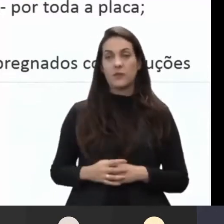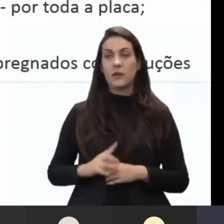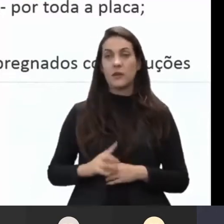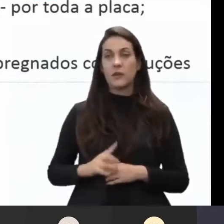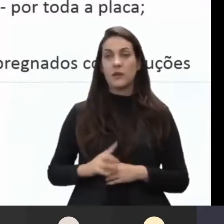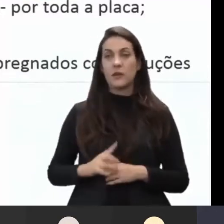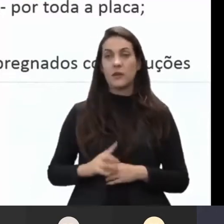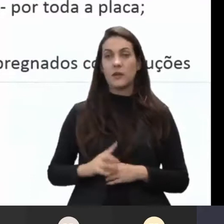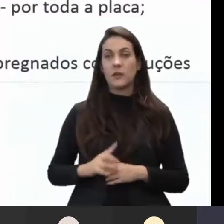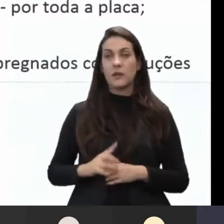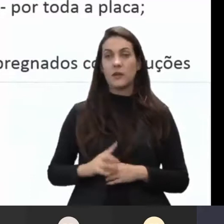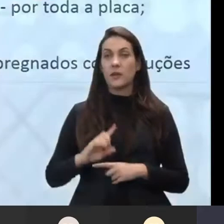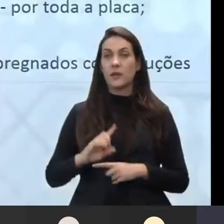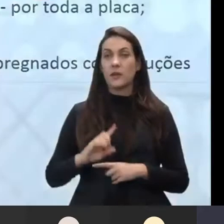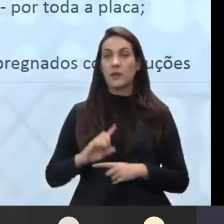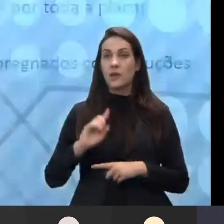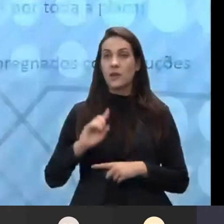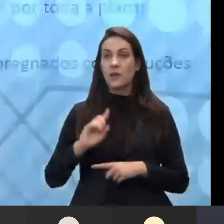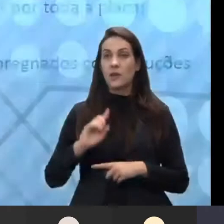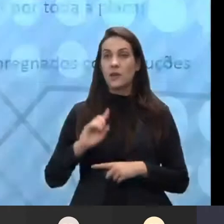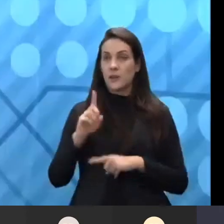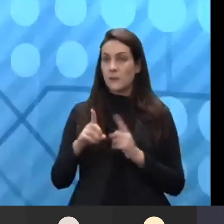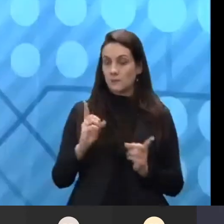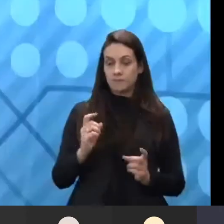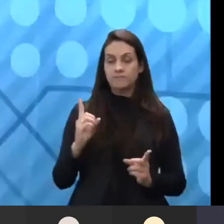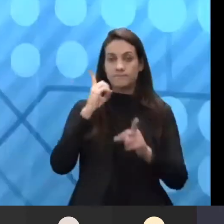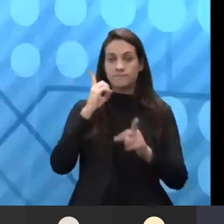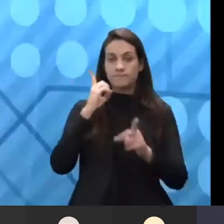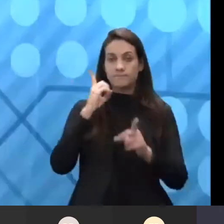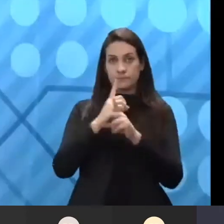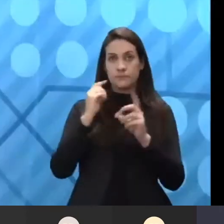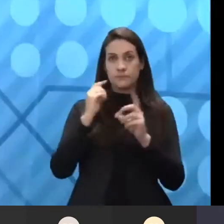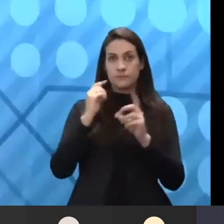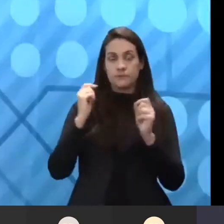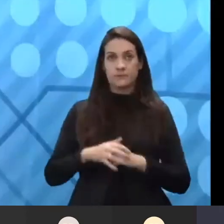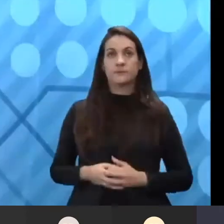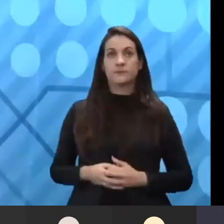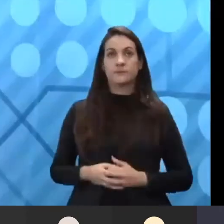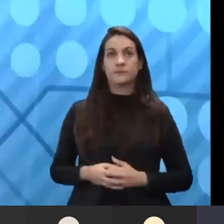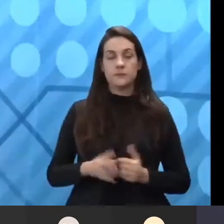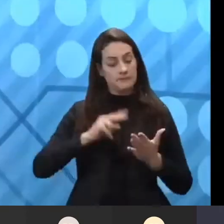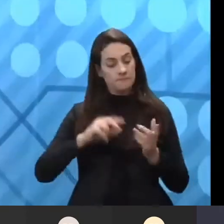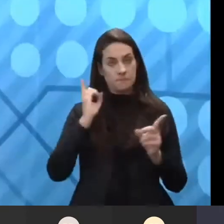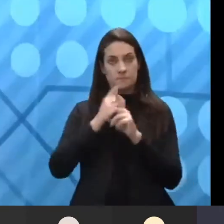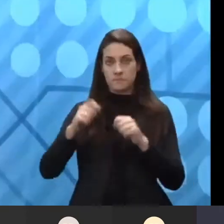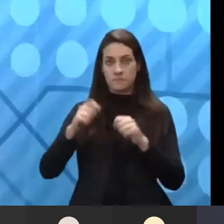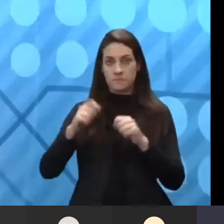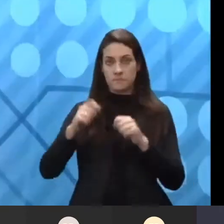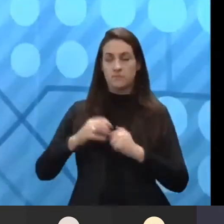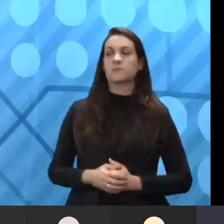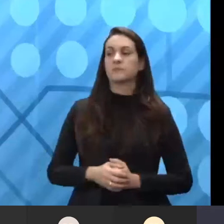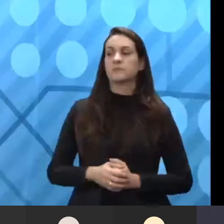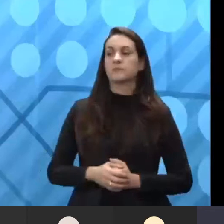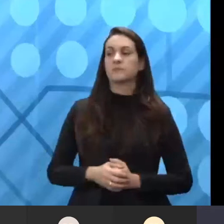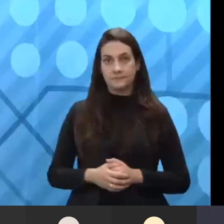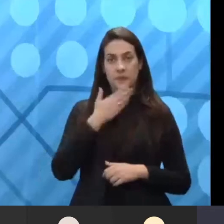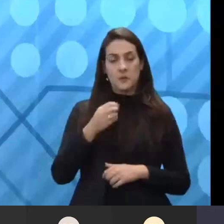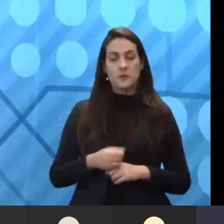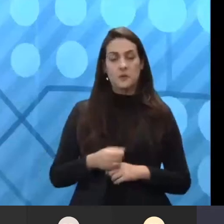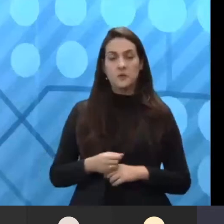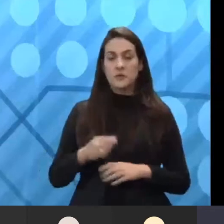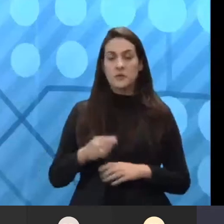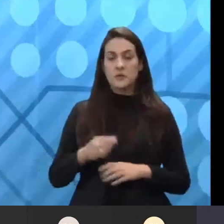seu resultado e vai conseguir ali interpretar e ver qual que é o melhor agente químico, qual é a melhor